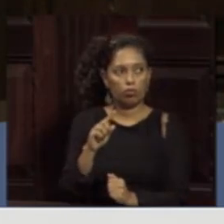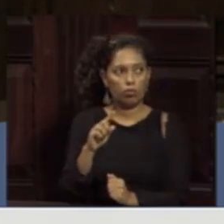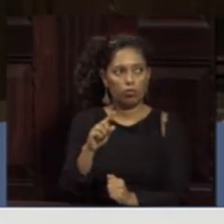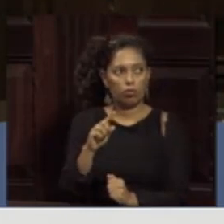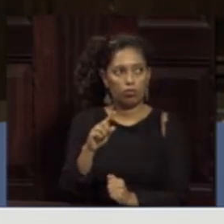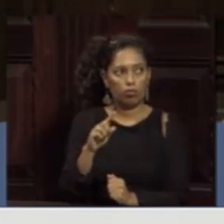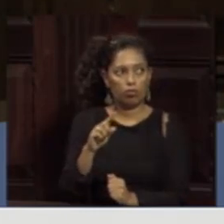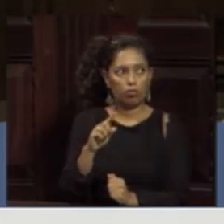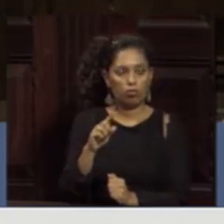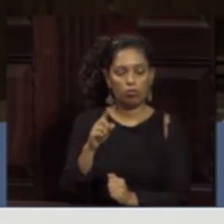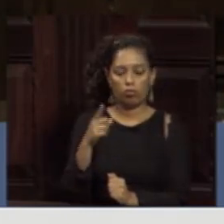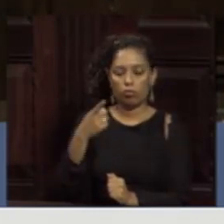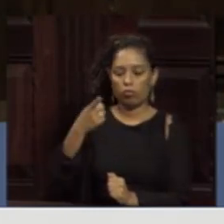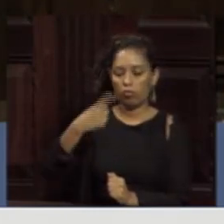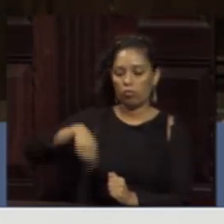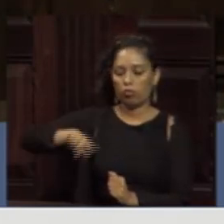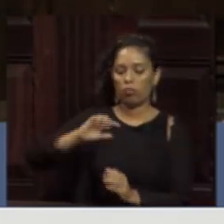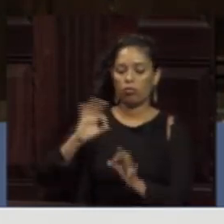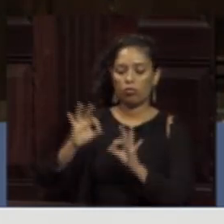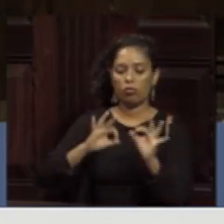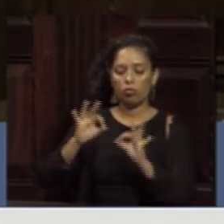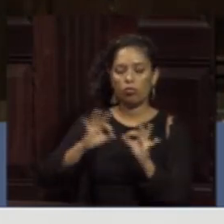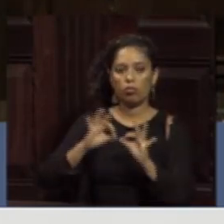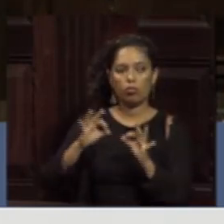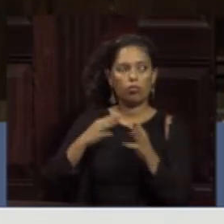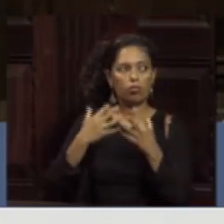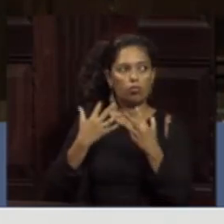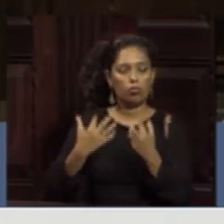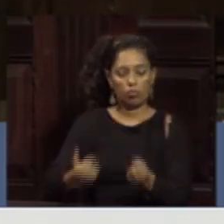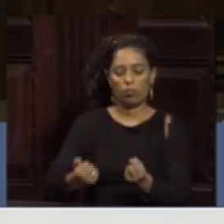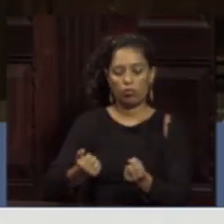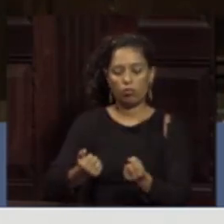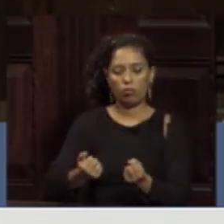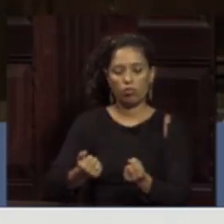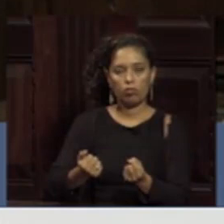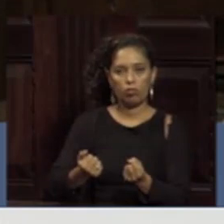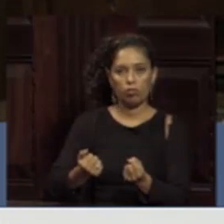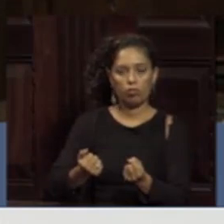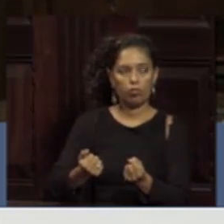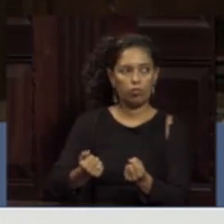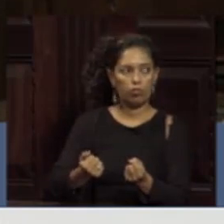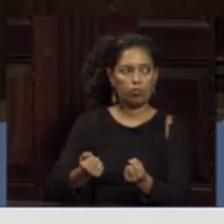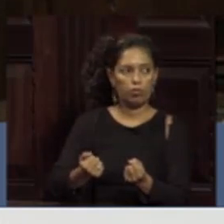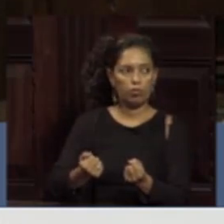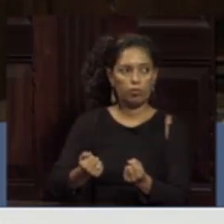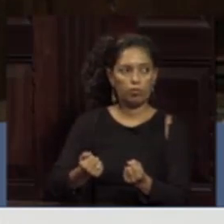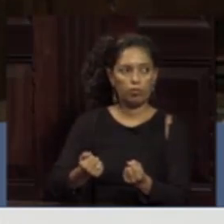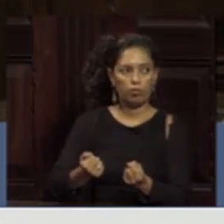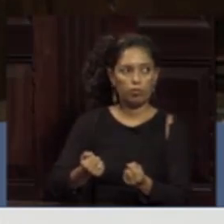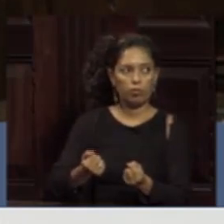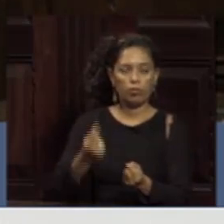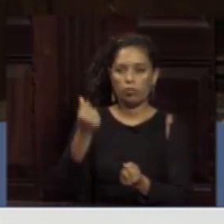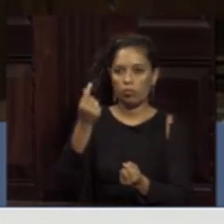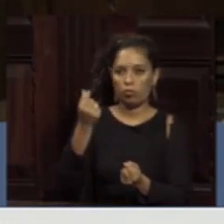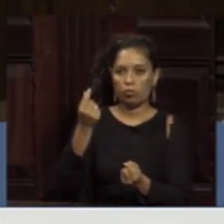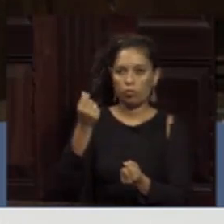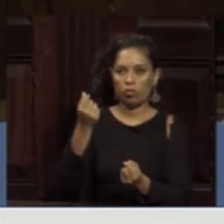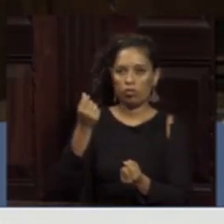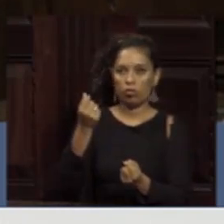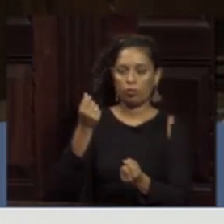na faixa 6, que não chega perto do que foi